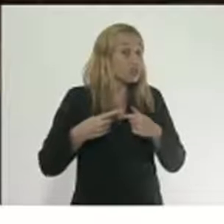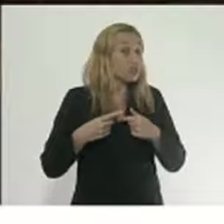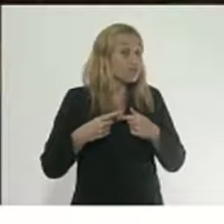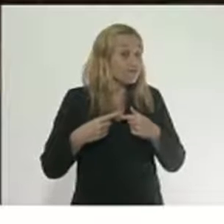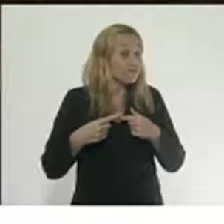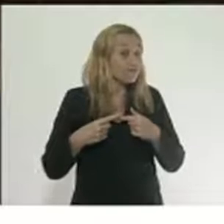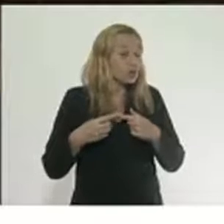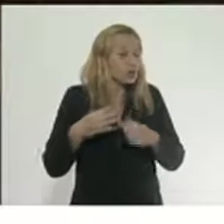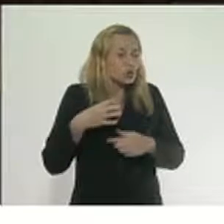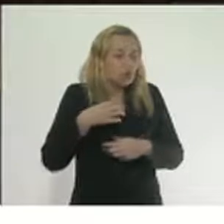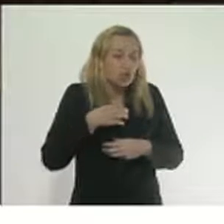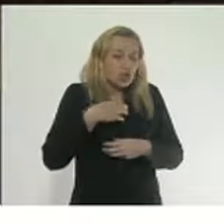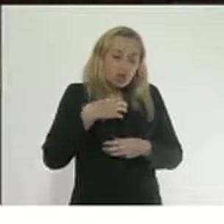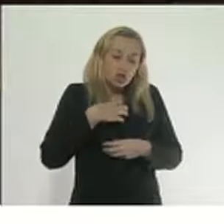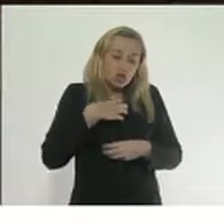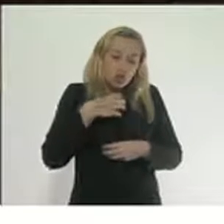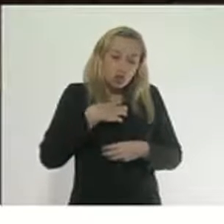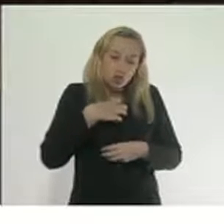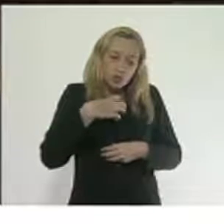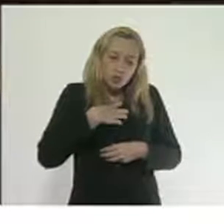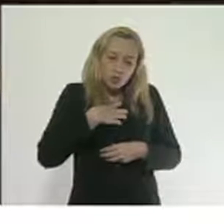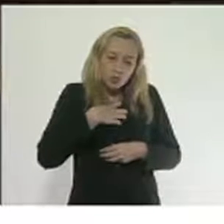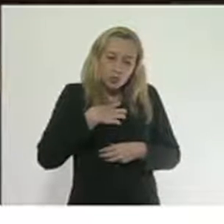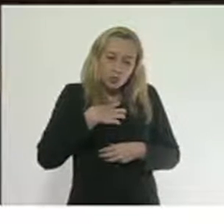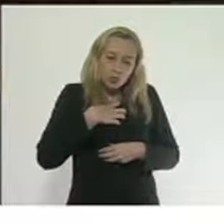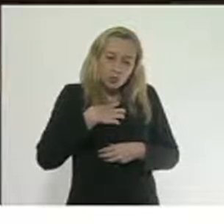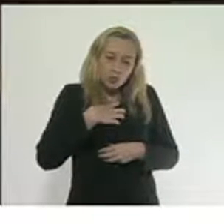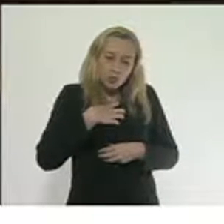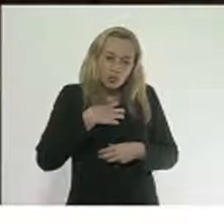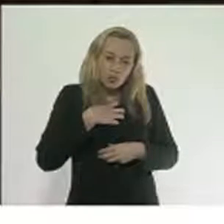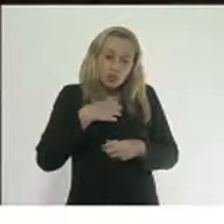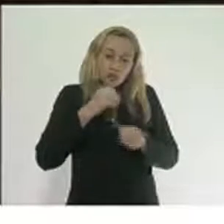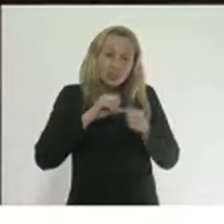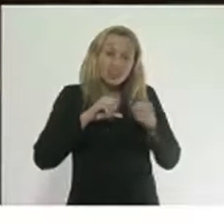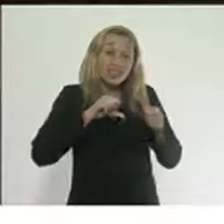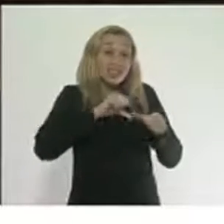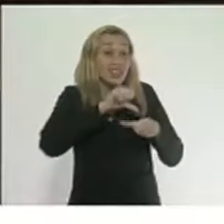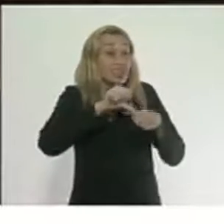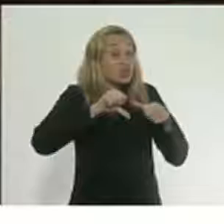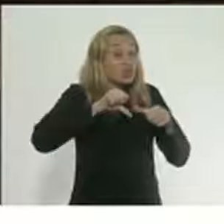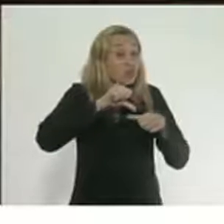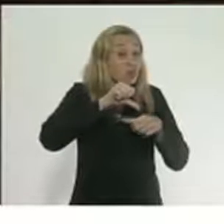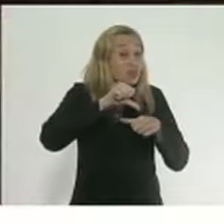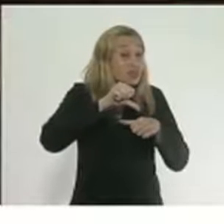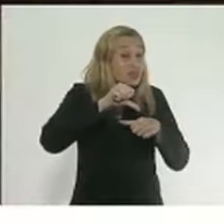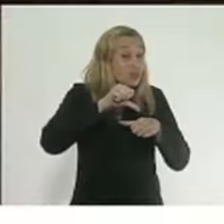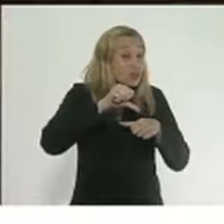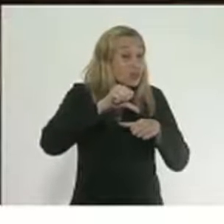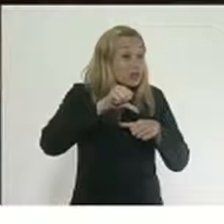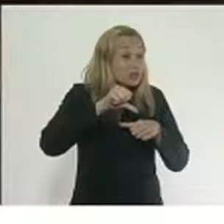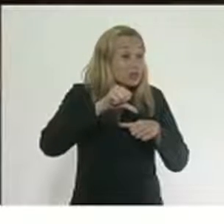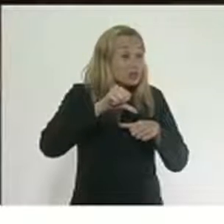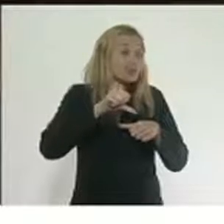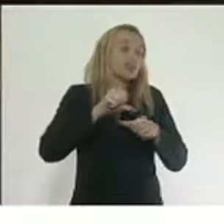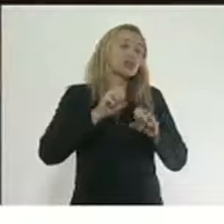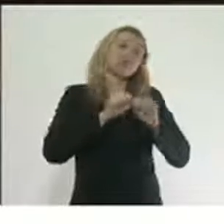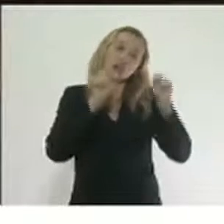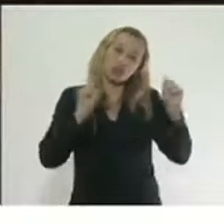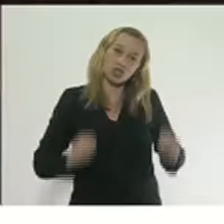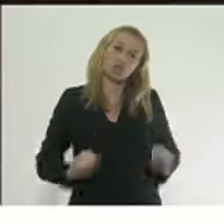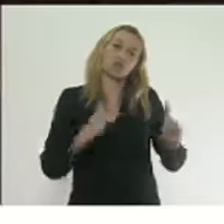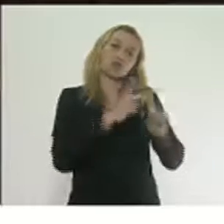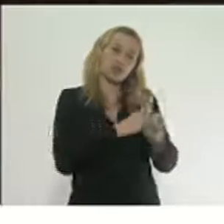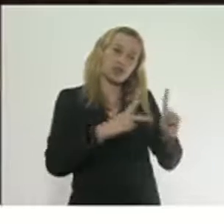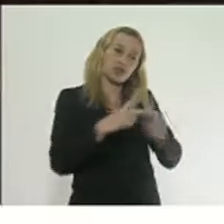no sentido de fazer transformações substanciais no sistema de